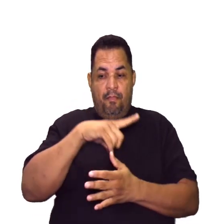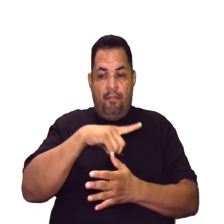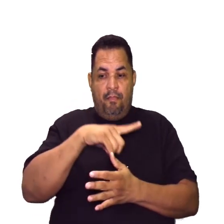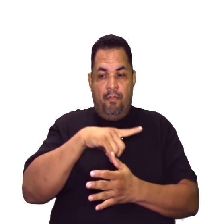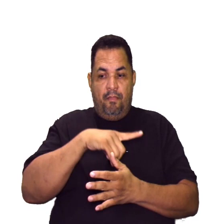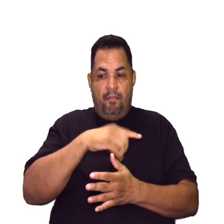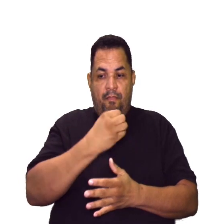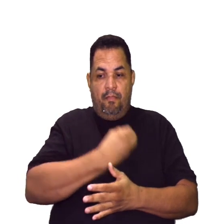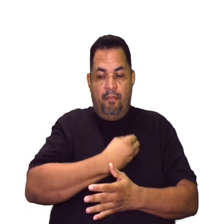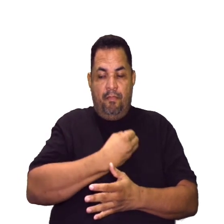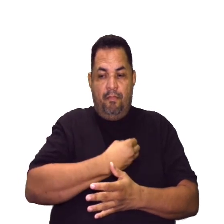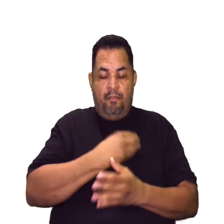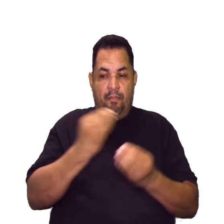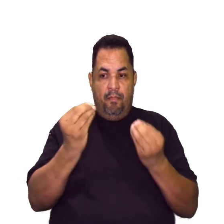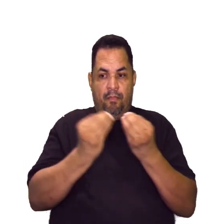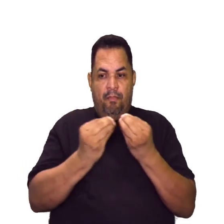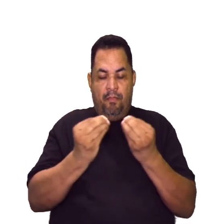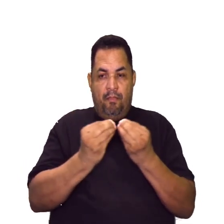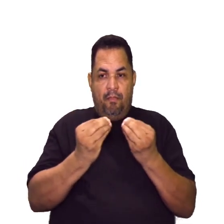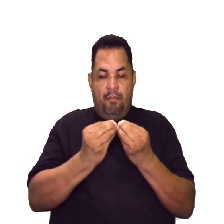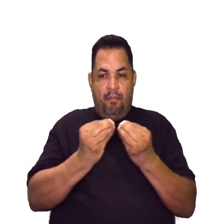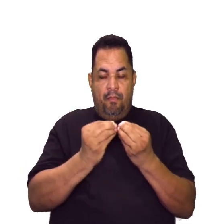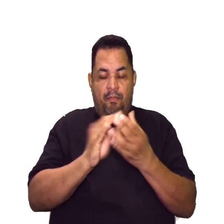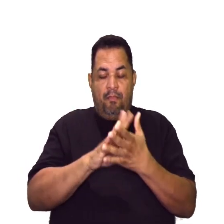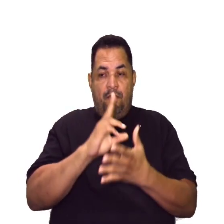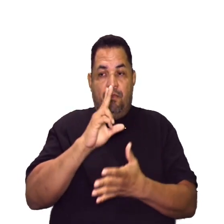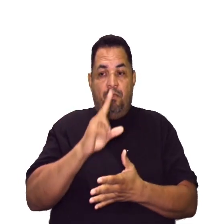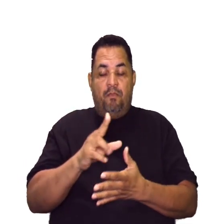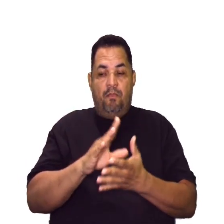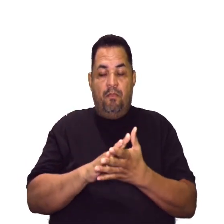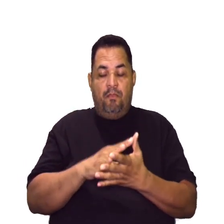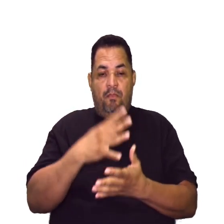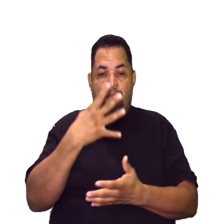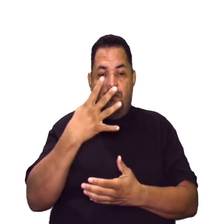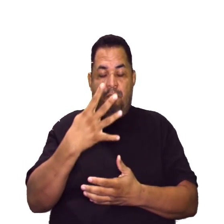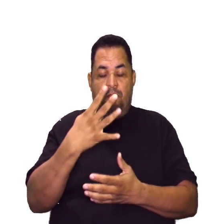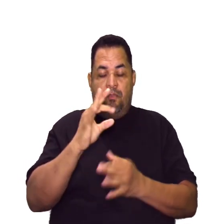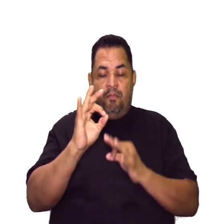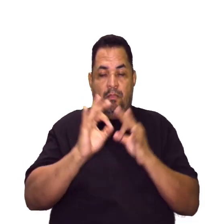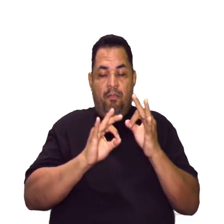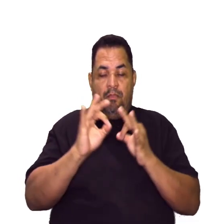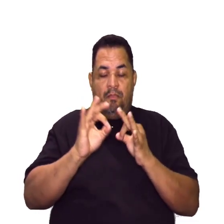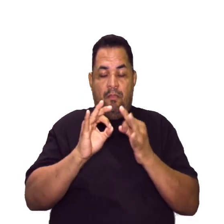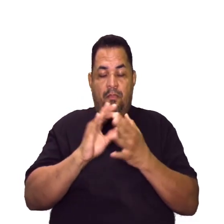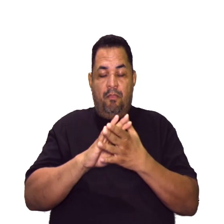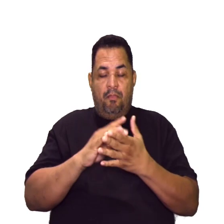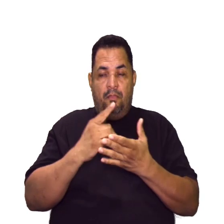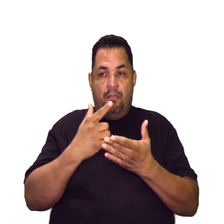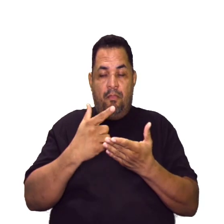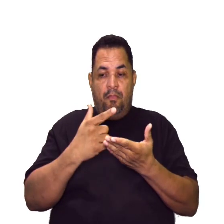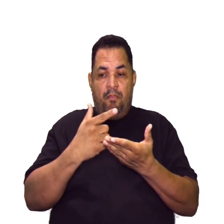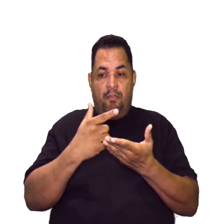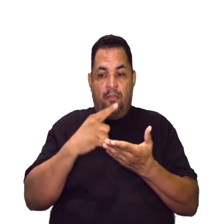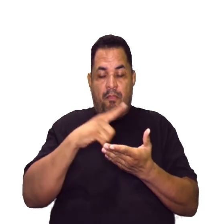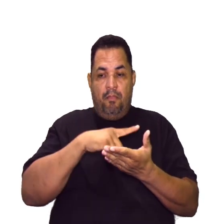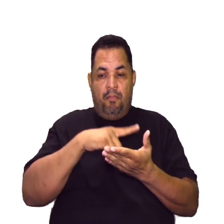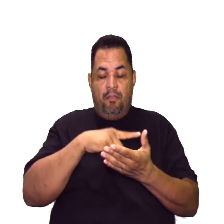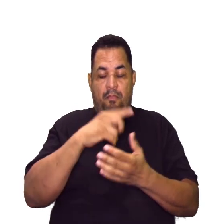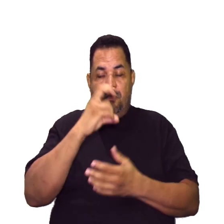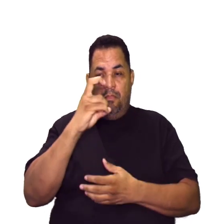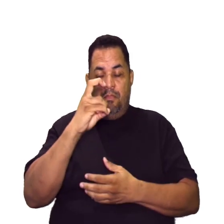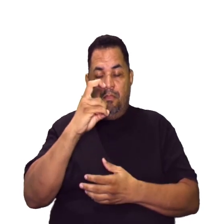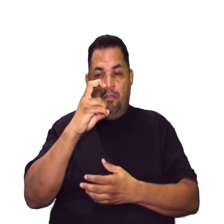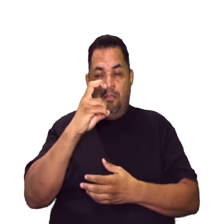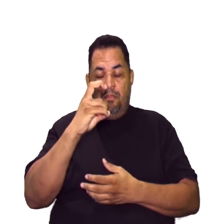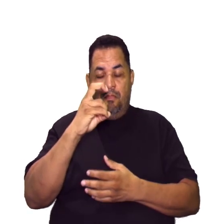existem número de moléculas lineares igual a 4. Apesar de existir